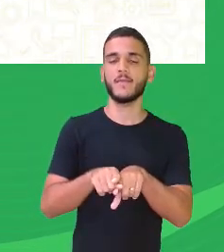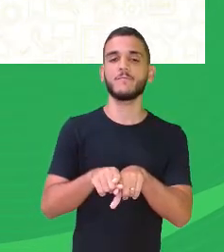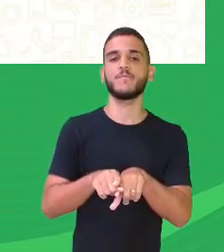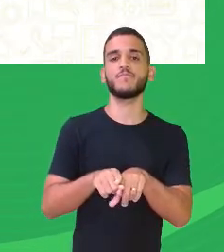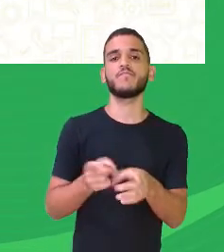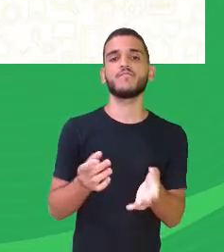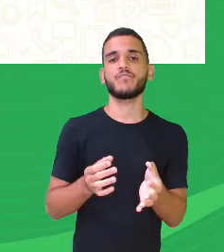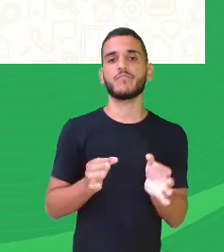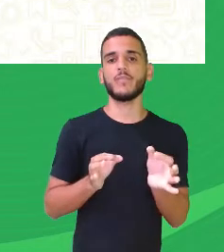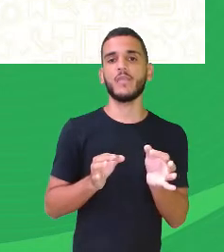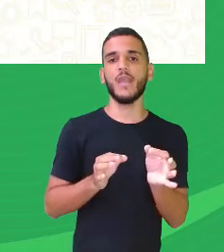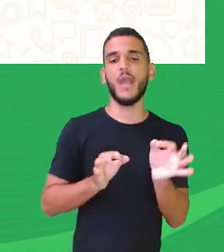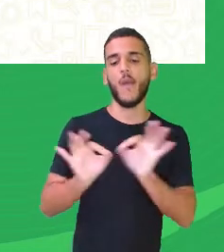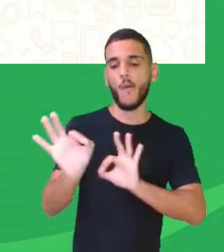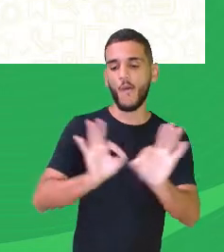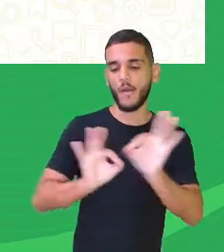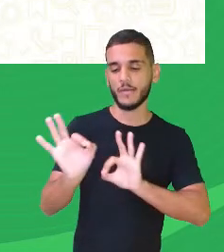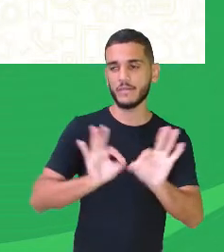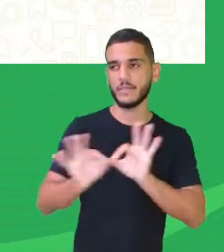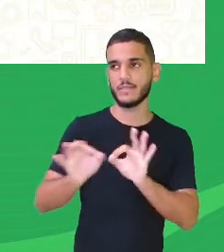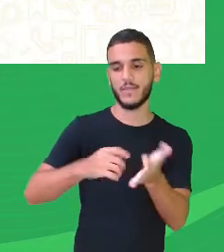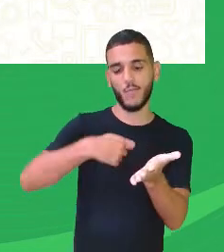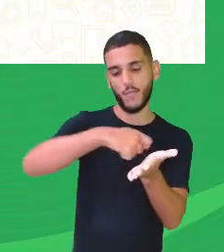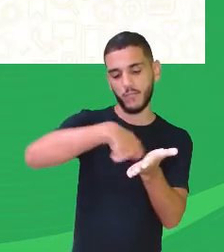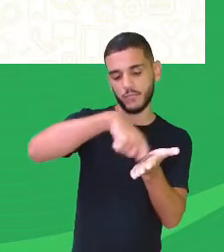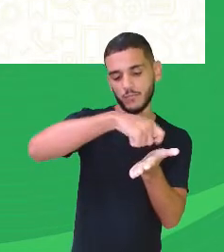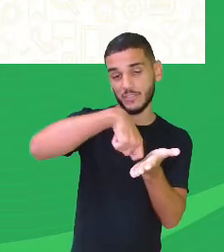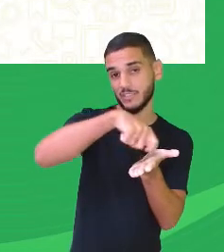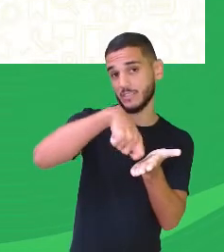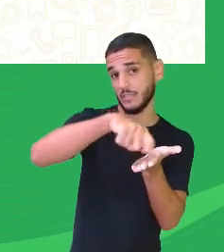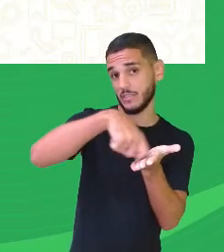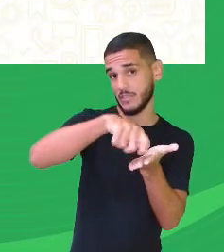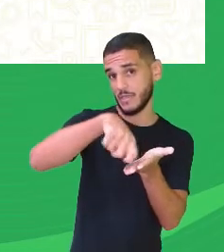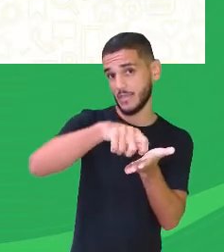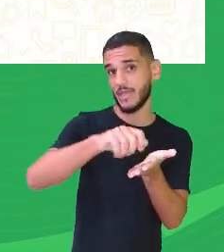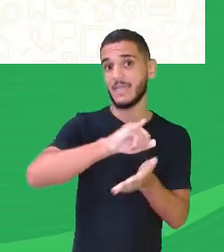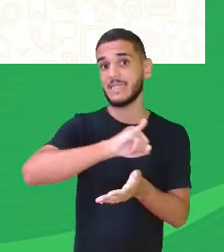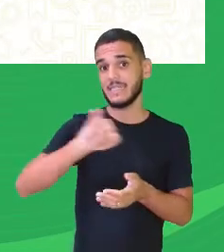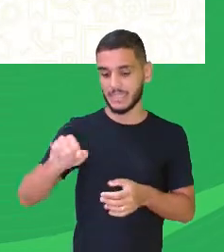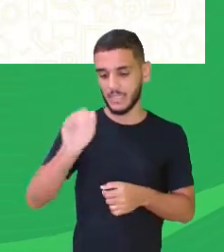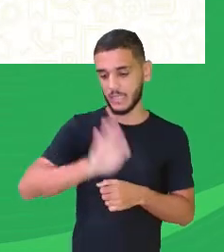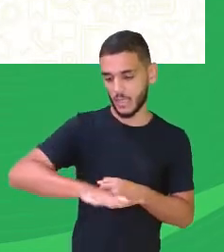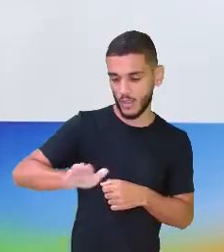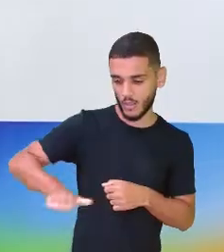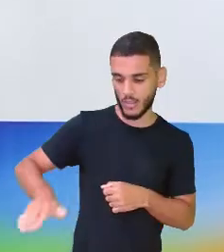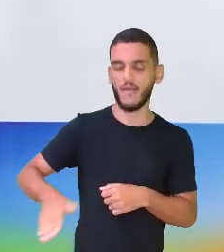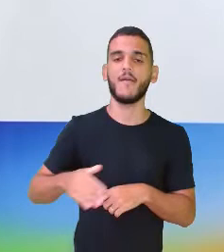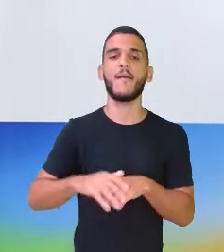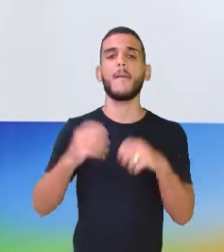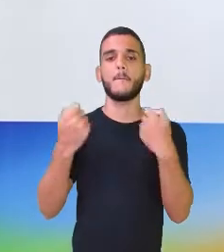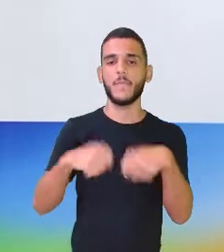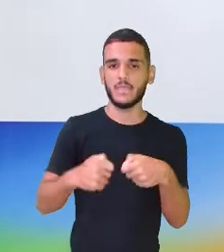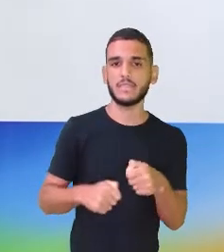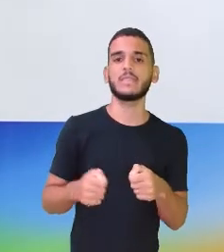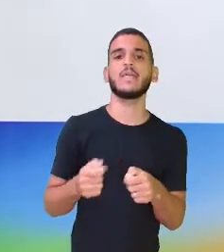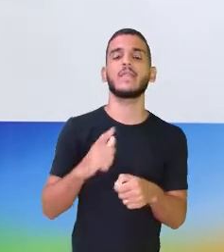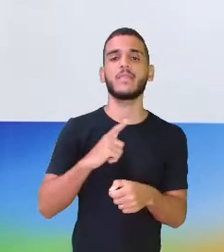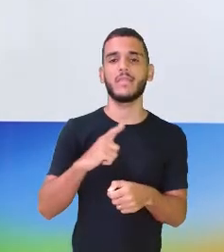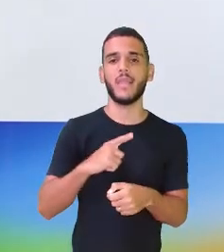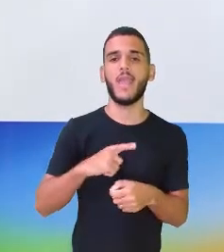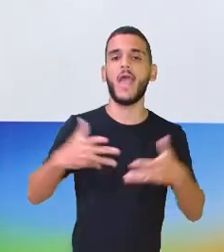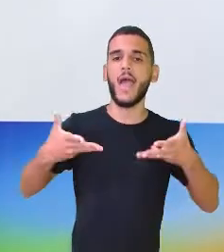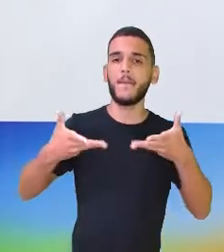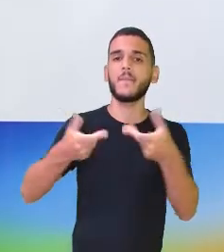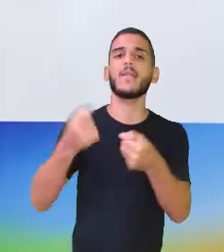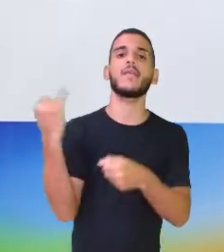grafo-manual, daqui a pouco o estudante, quando está na educação infantil, a gente trabalha essas habilidades importantes para que ele siga e se aproprie